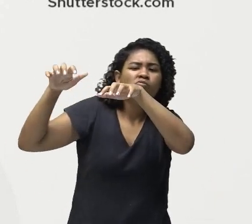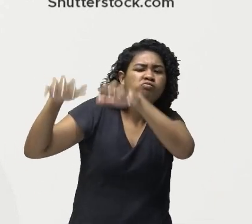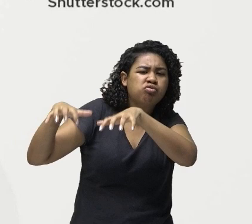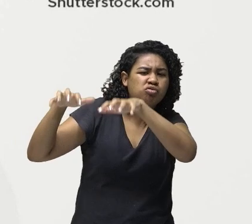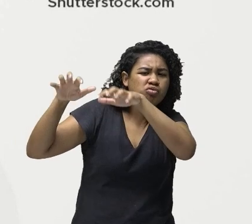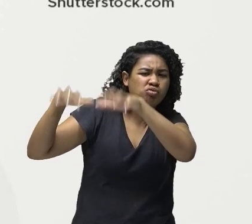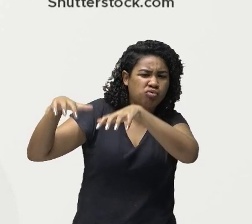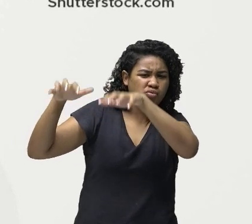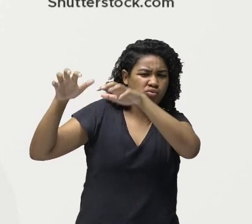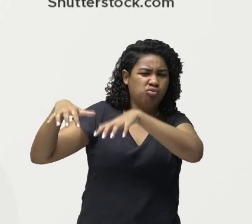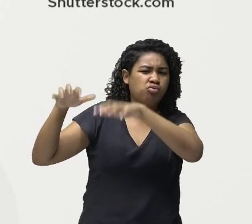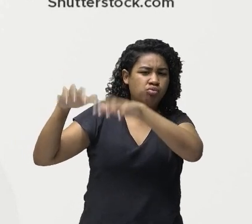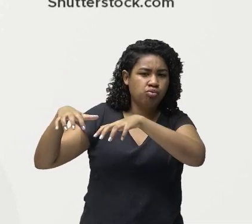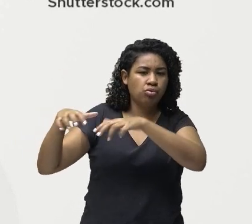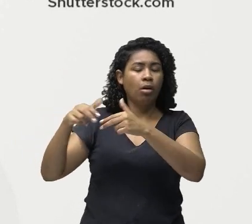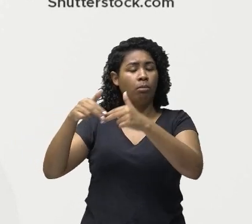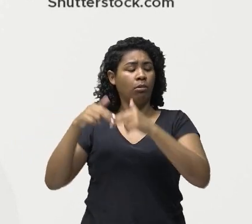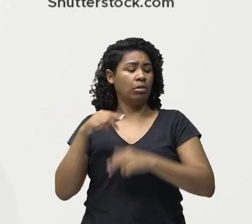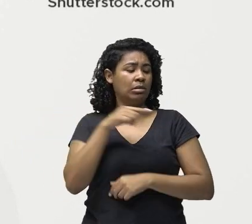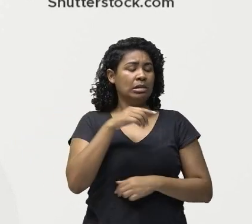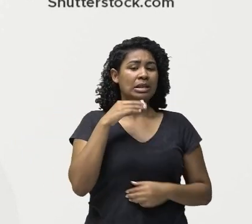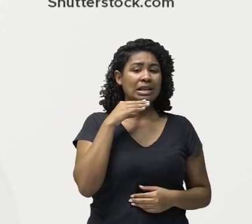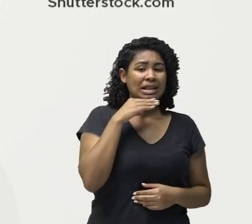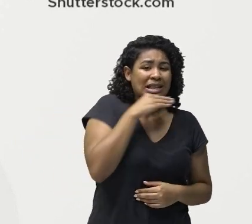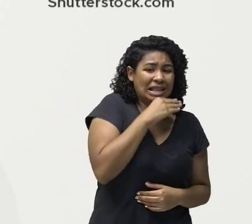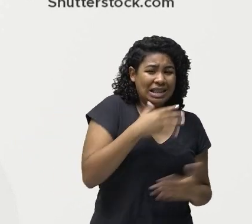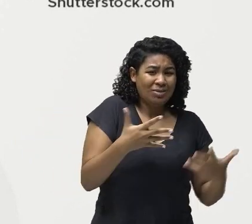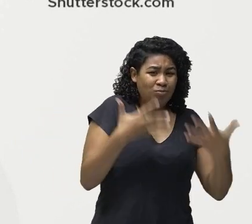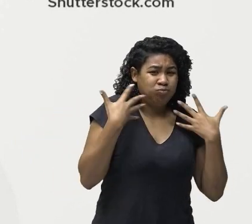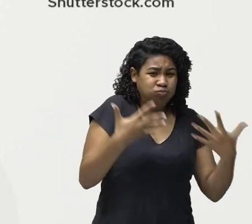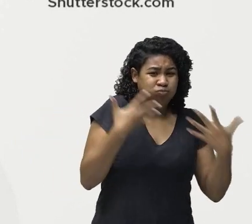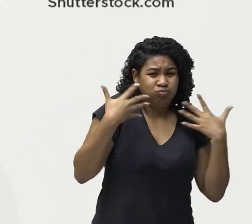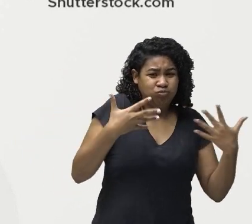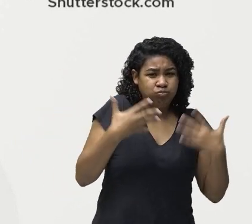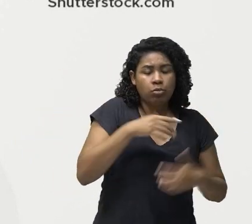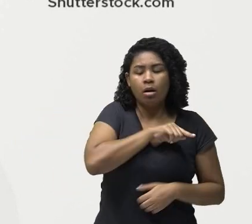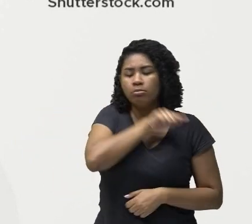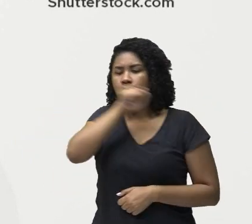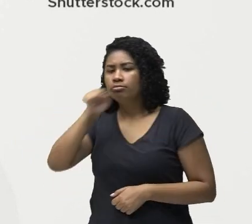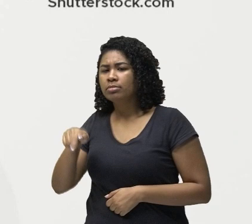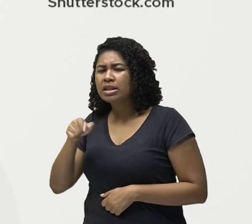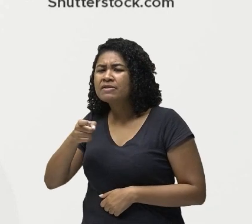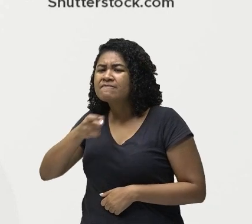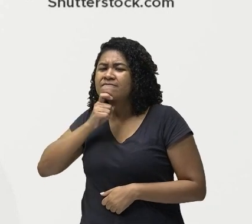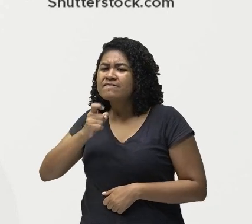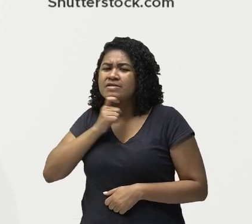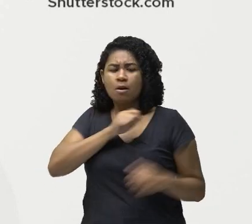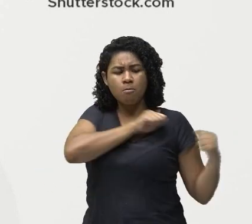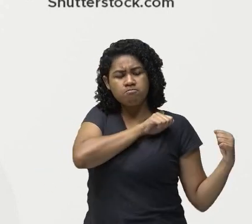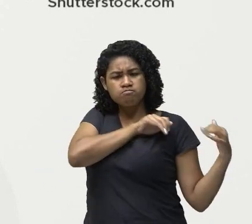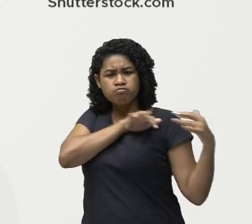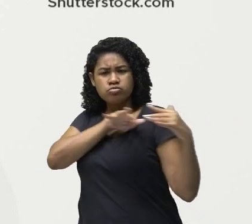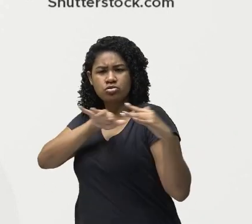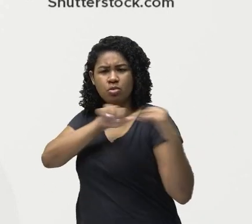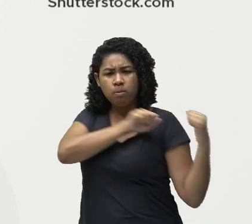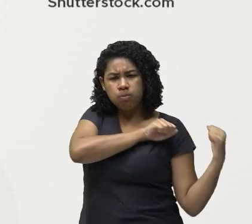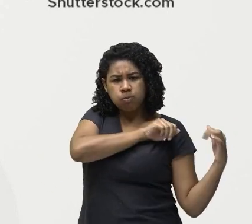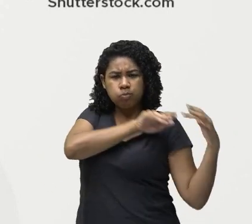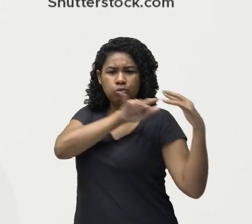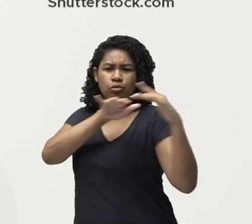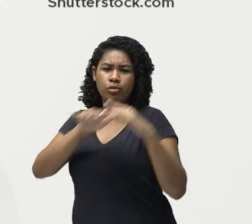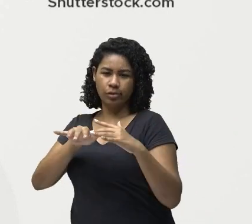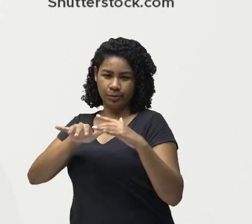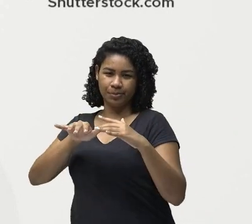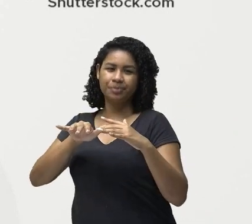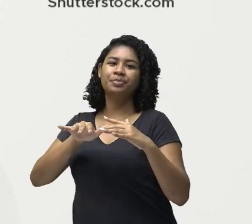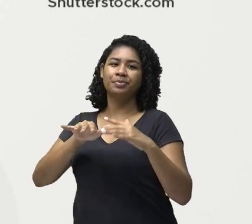é formada por uma massa de ar quente e empurra a massa de ar frio. Não esquecer, a frente quente é formada por